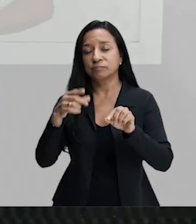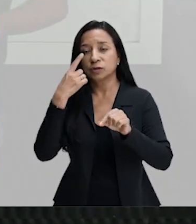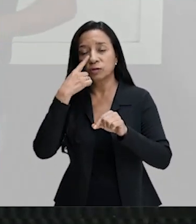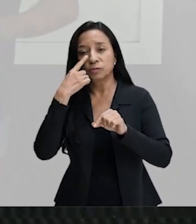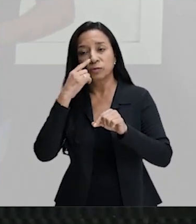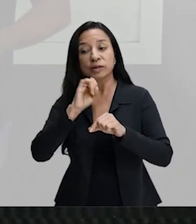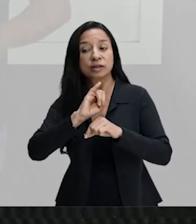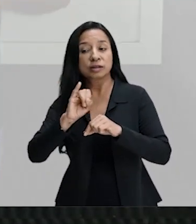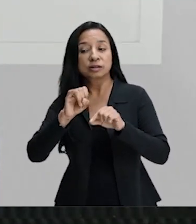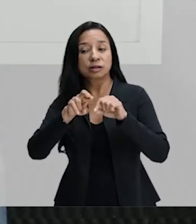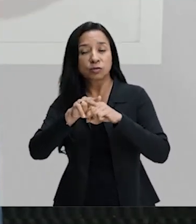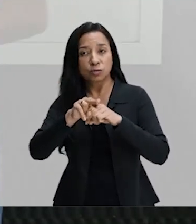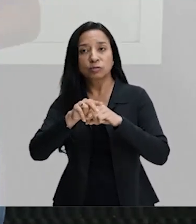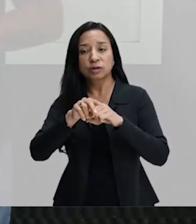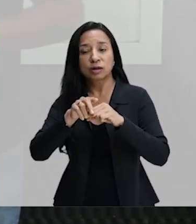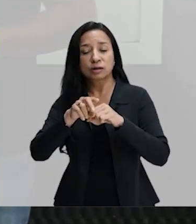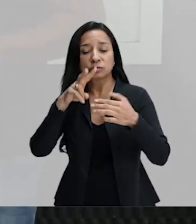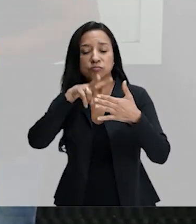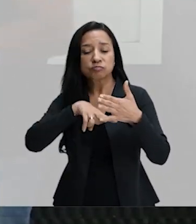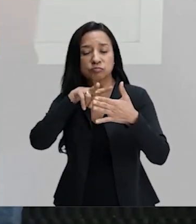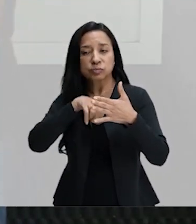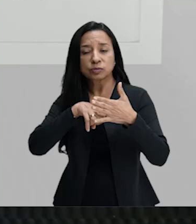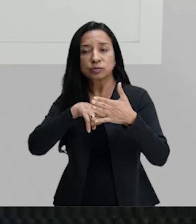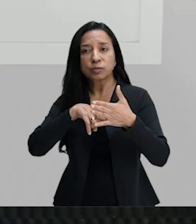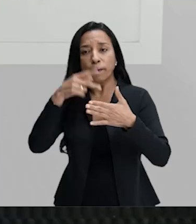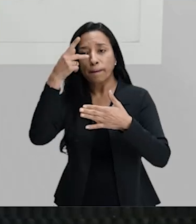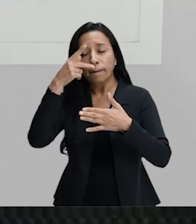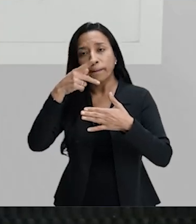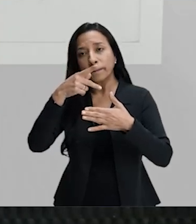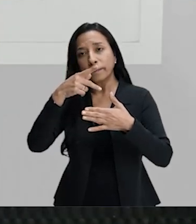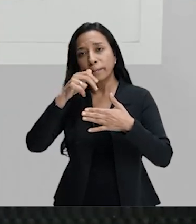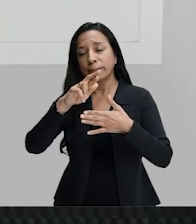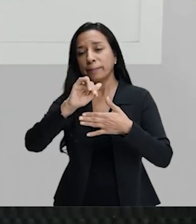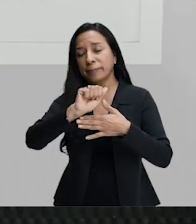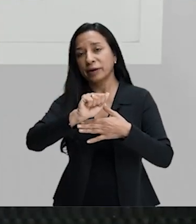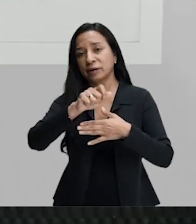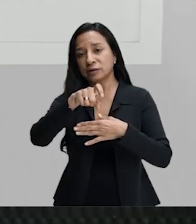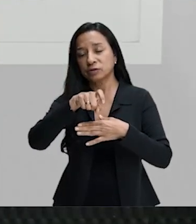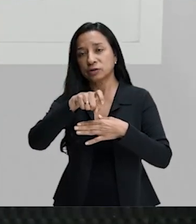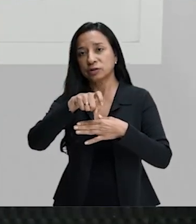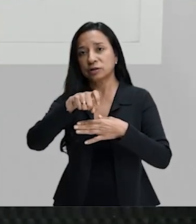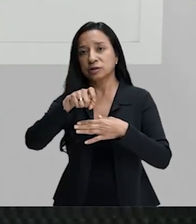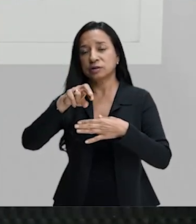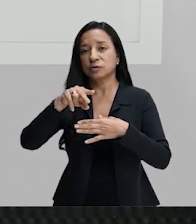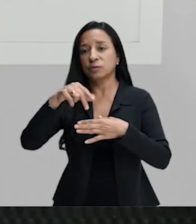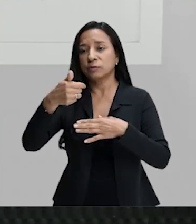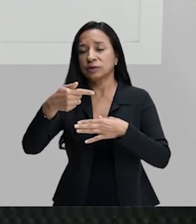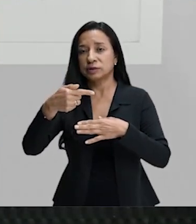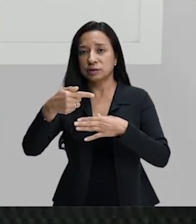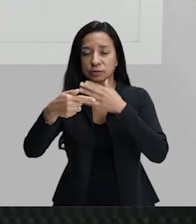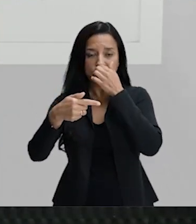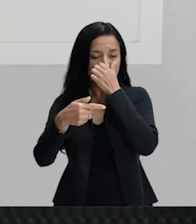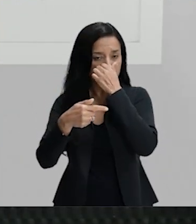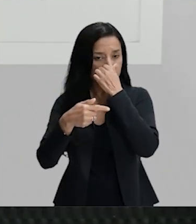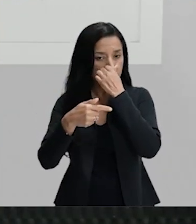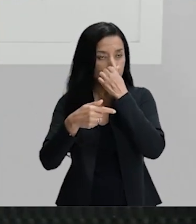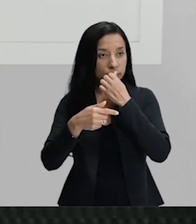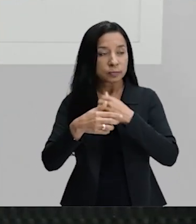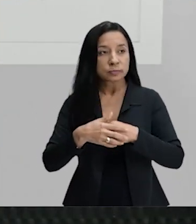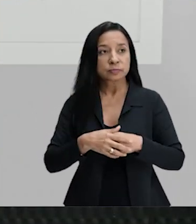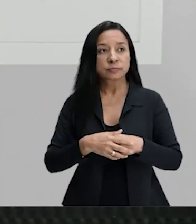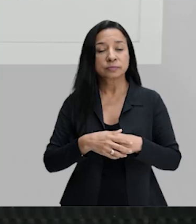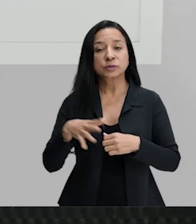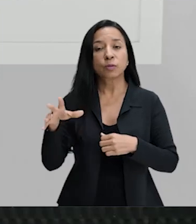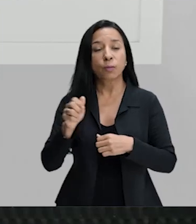verificada para x igual a 7. Certo? Então, beleza. Vou fazer a mesma coisa aqui, ó. Vou pegar nessa equação aqui e